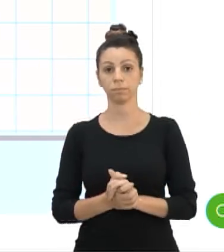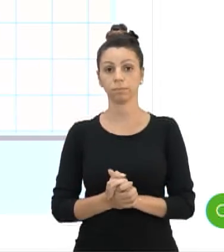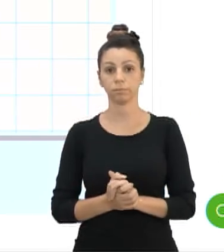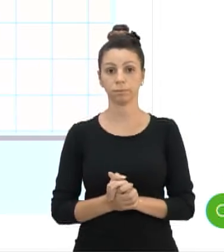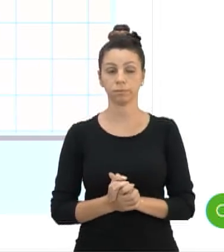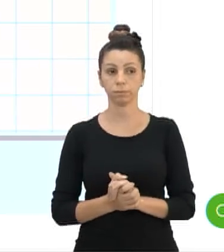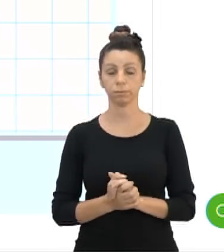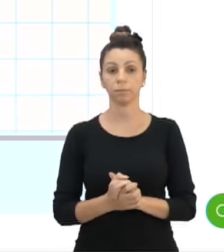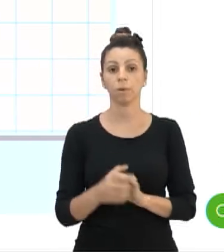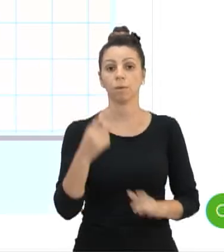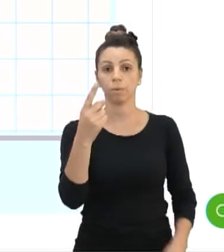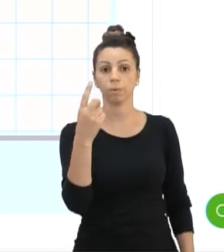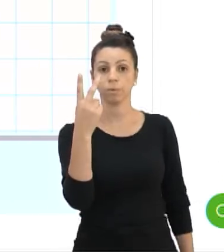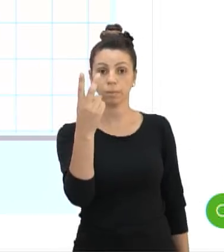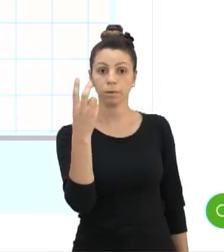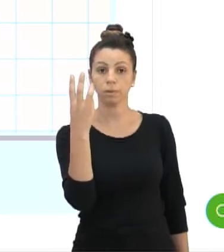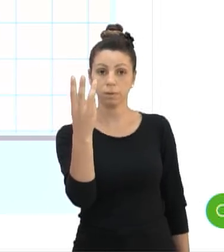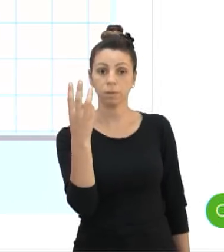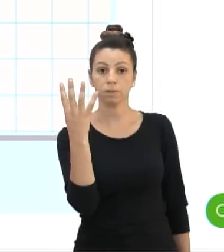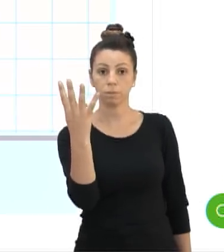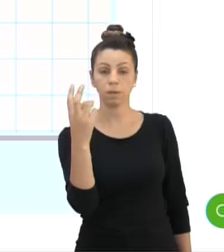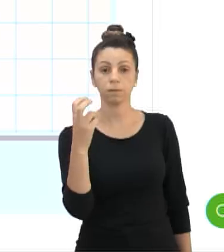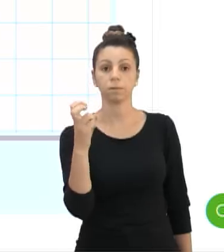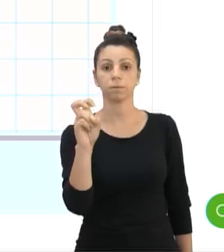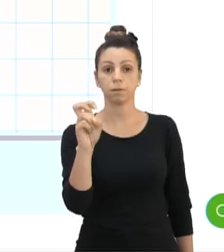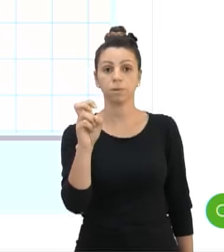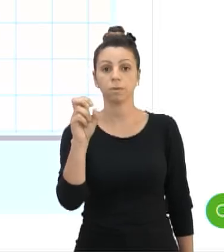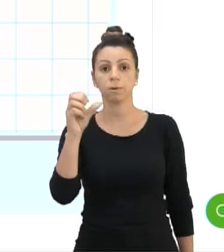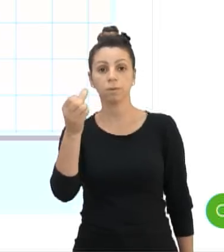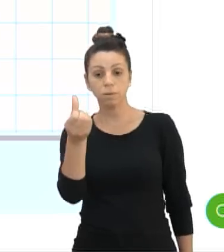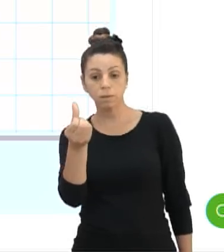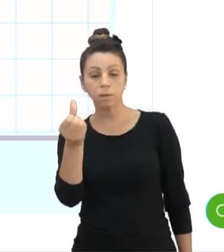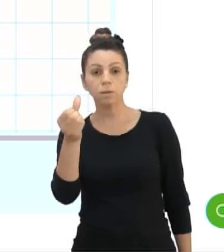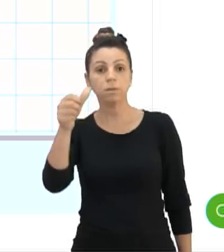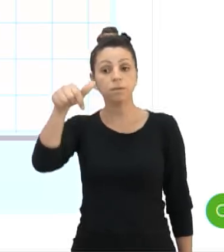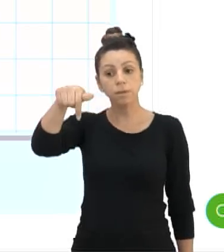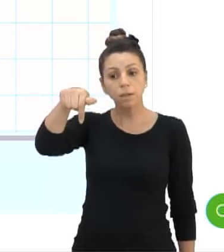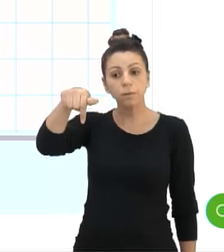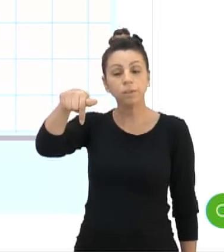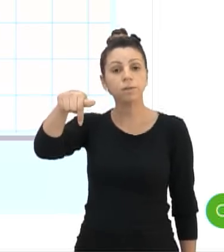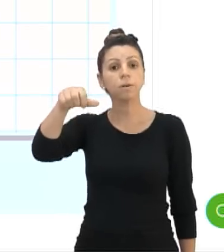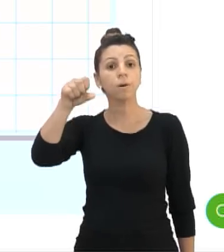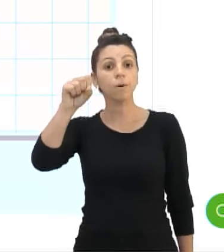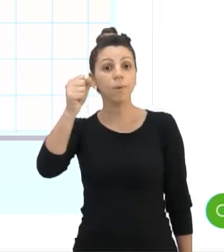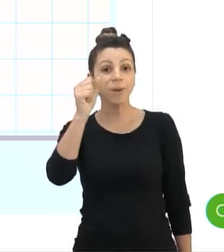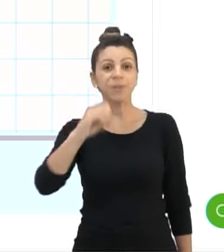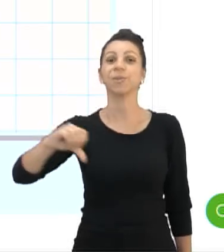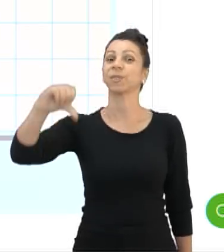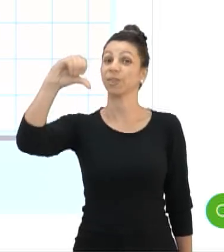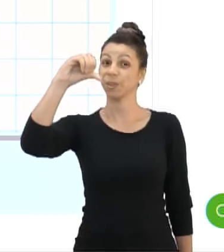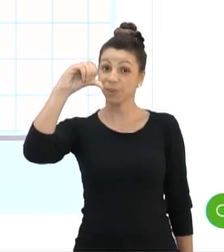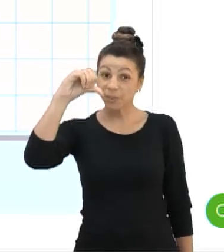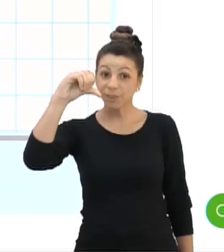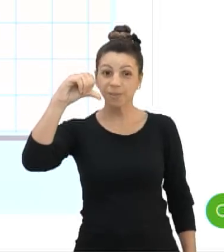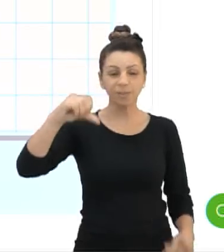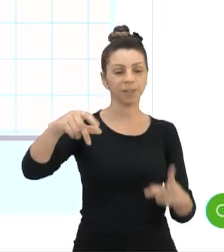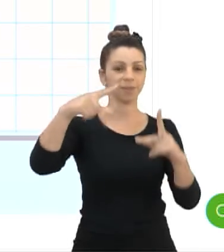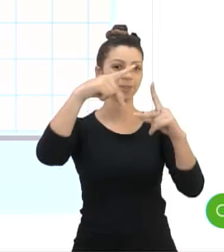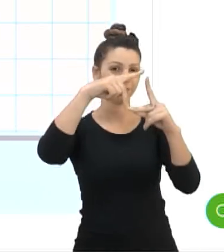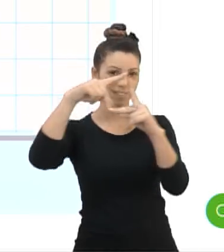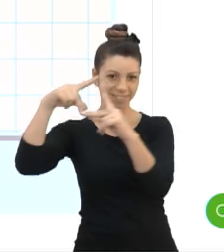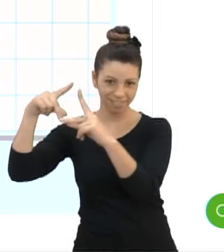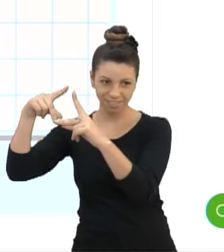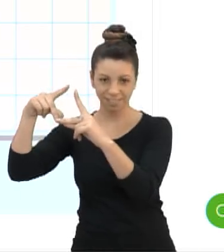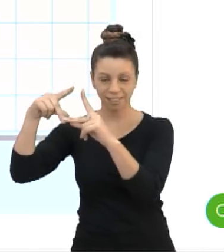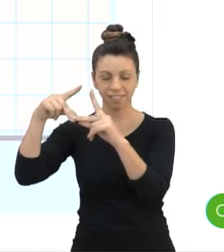2, 3, 4, 5, 6, 7, 8. Ele preencheu 9 quadradinhos completos e os outros quadradinhos ele